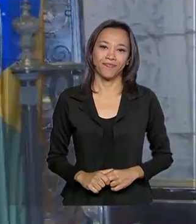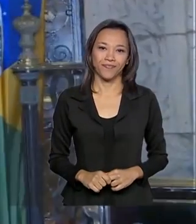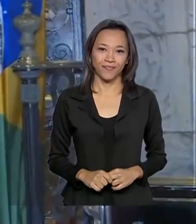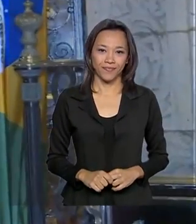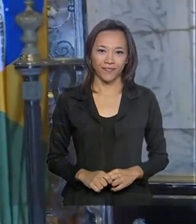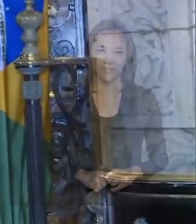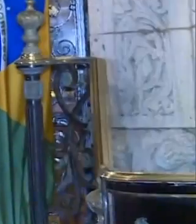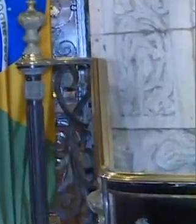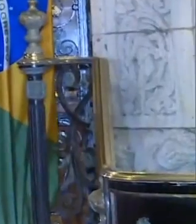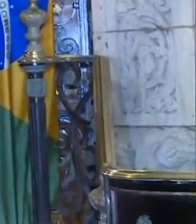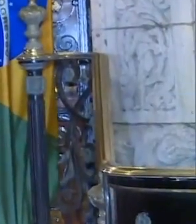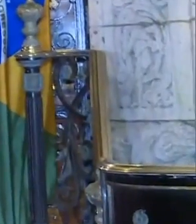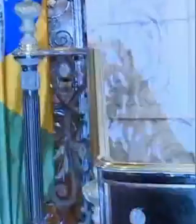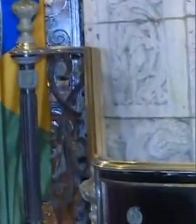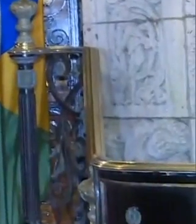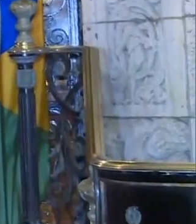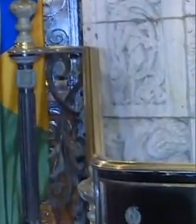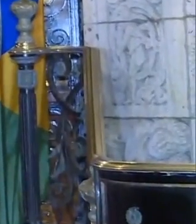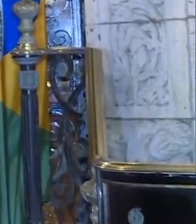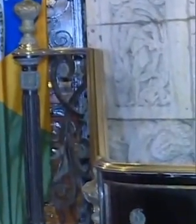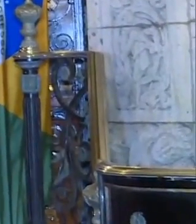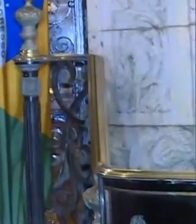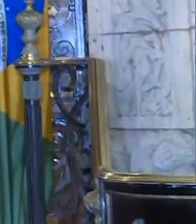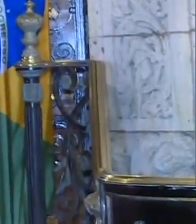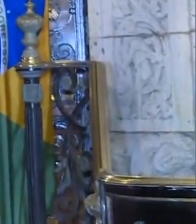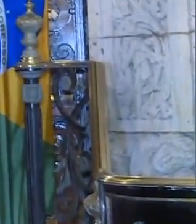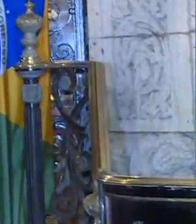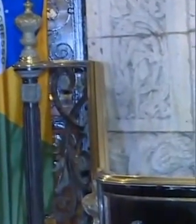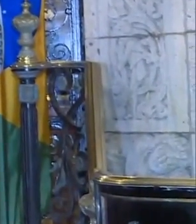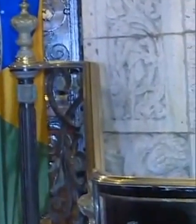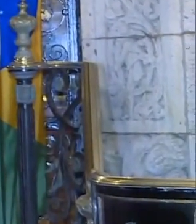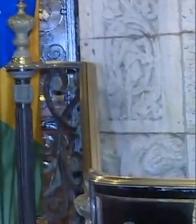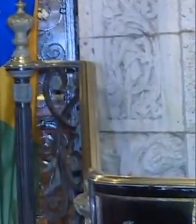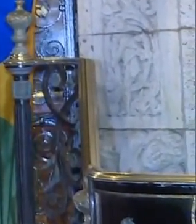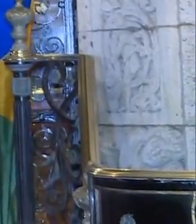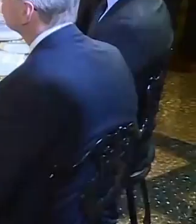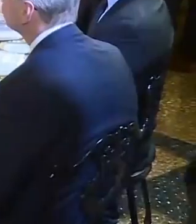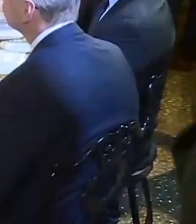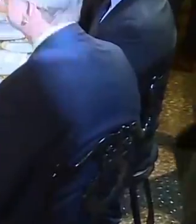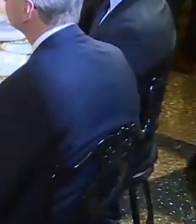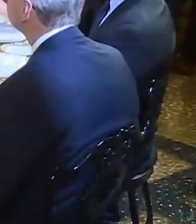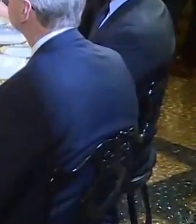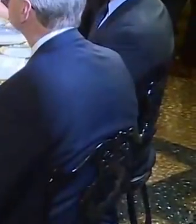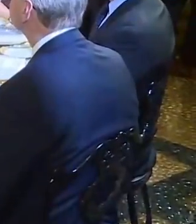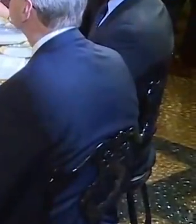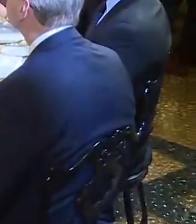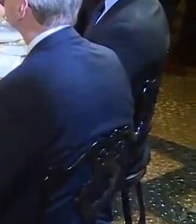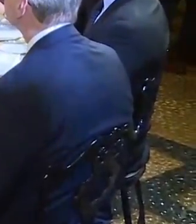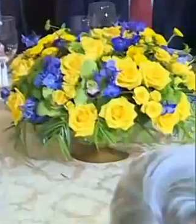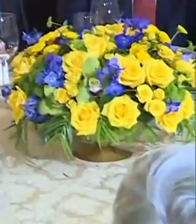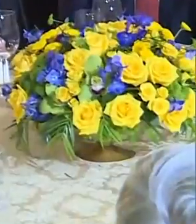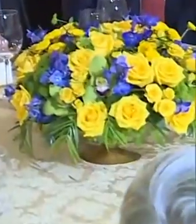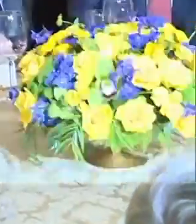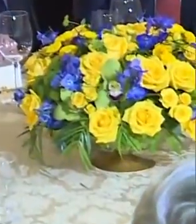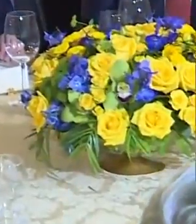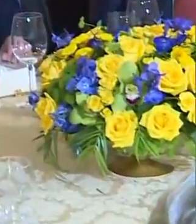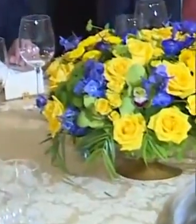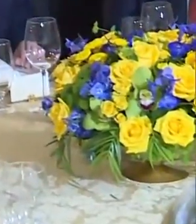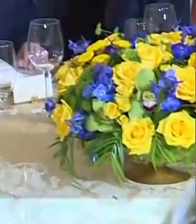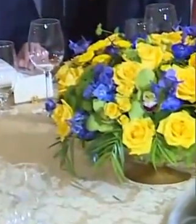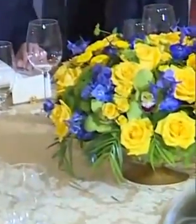tchau.